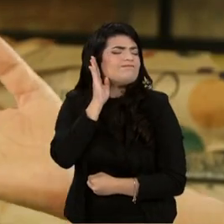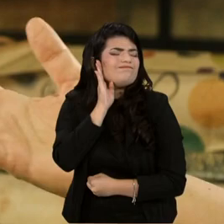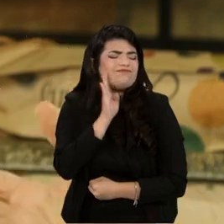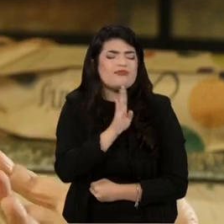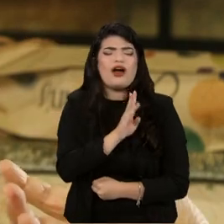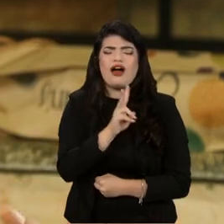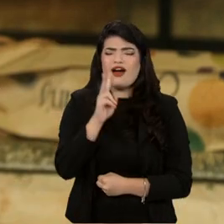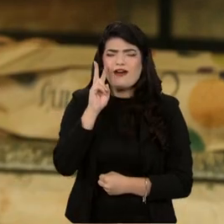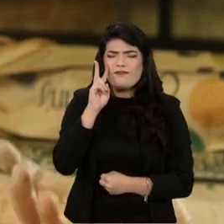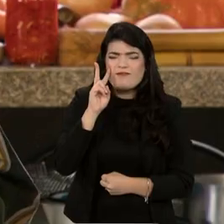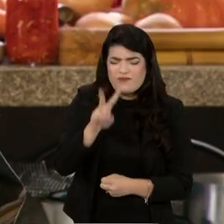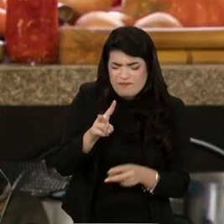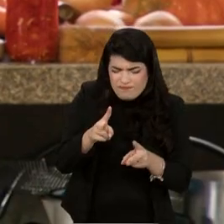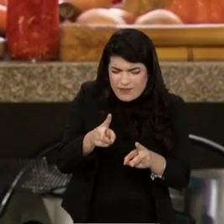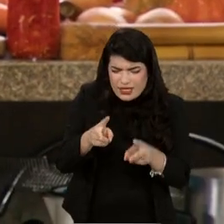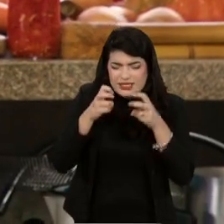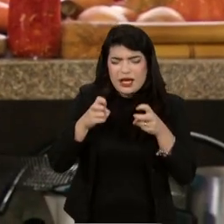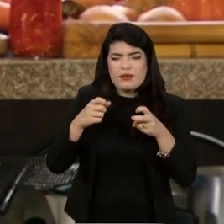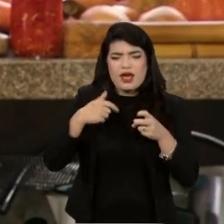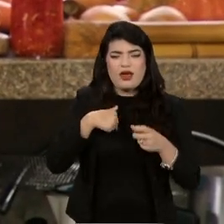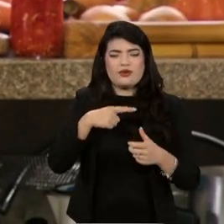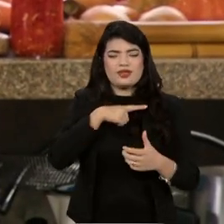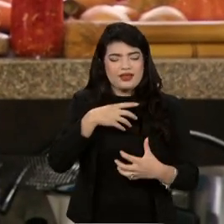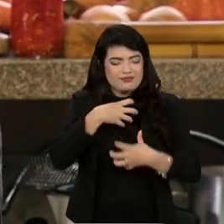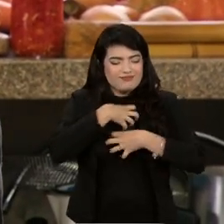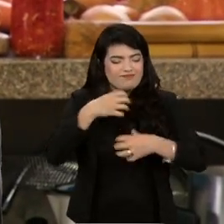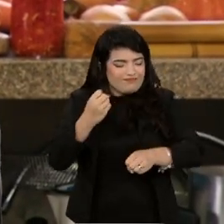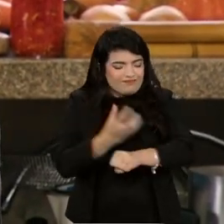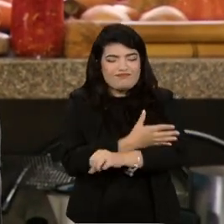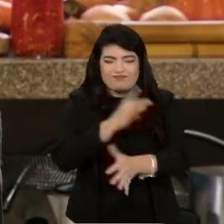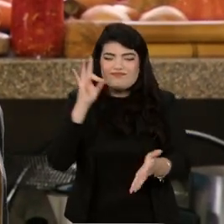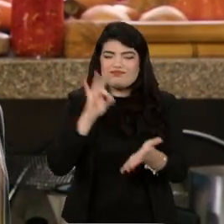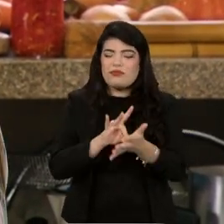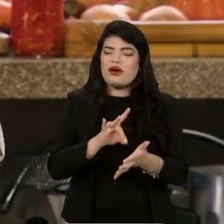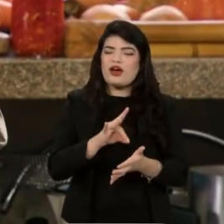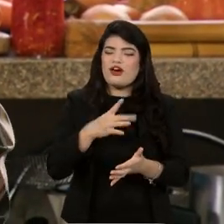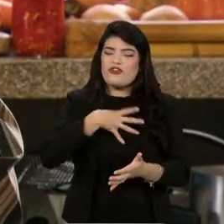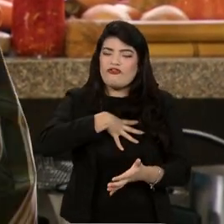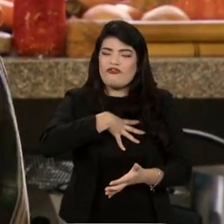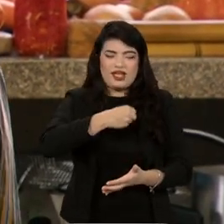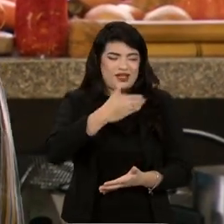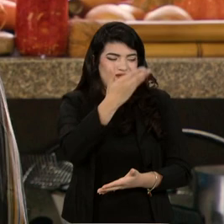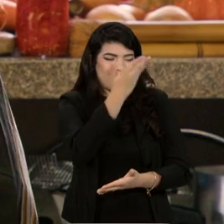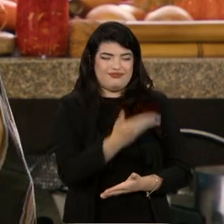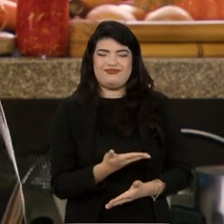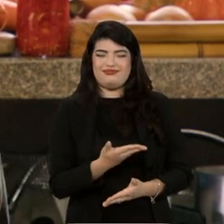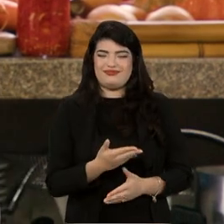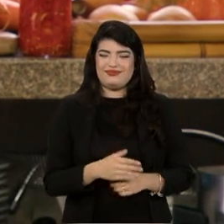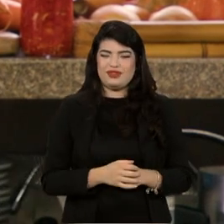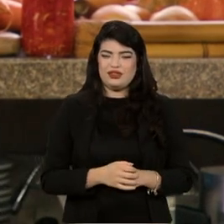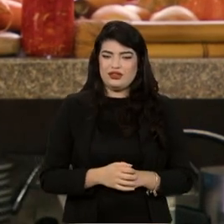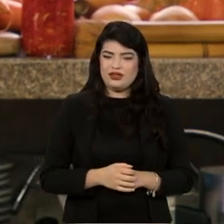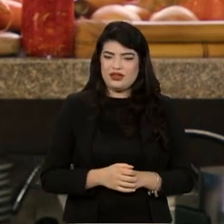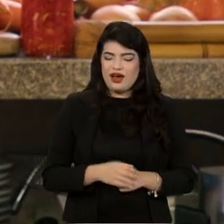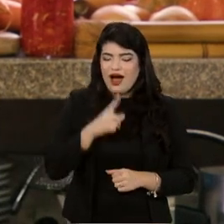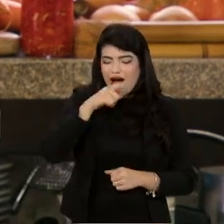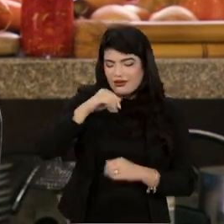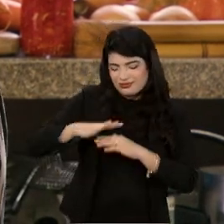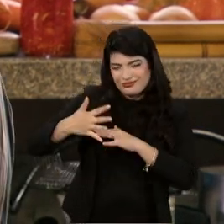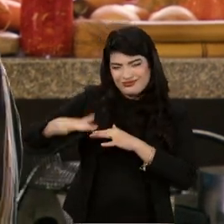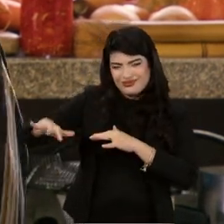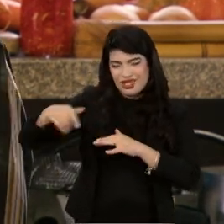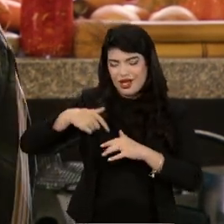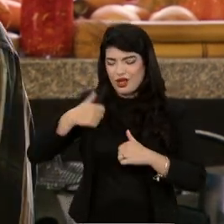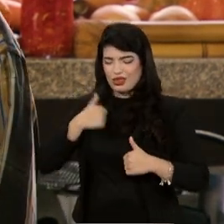a minha glória é ser filho de meu pai. Um dia eu fui tomar banho no rio que estava cheio.